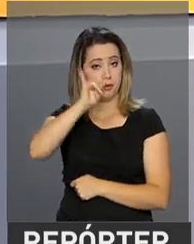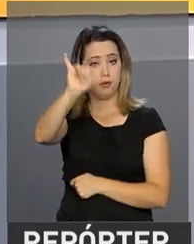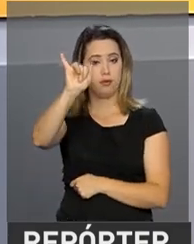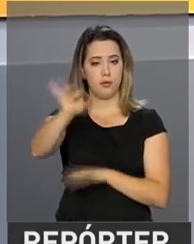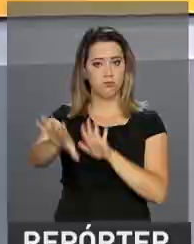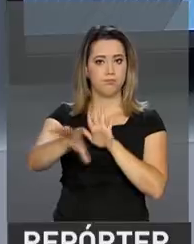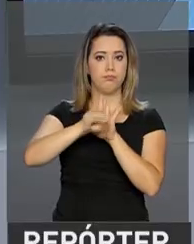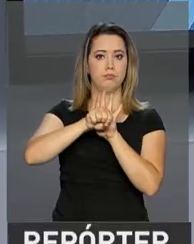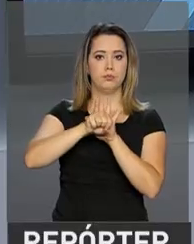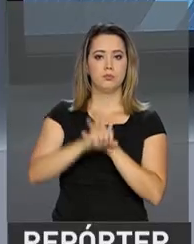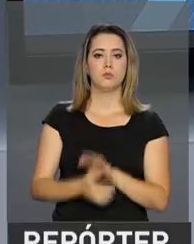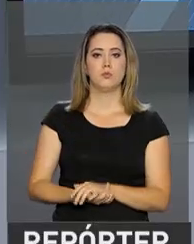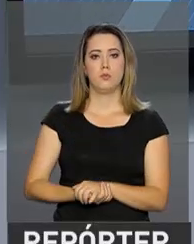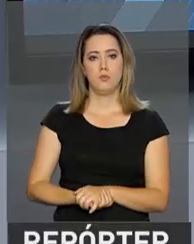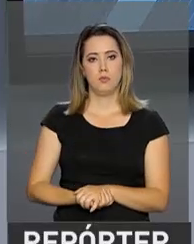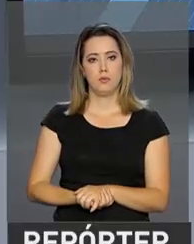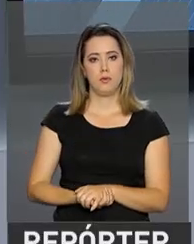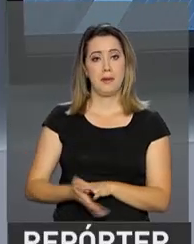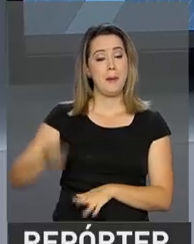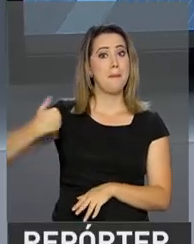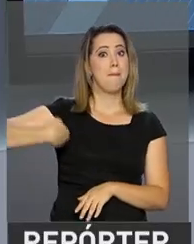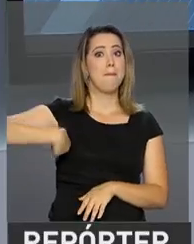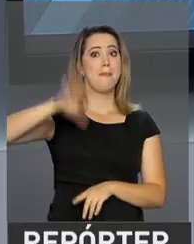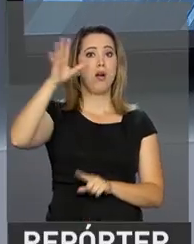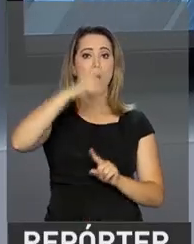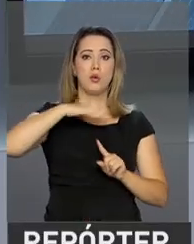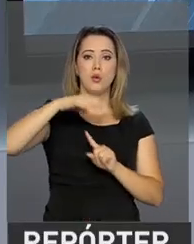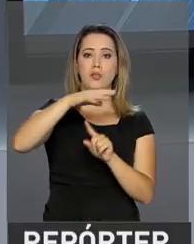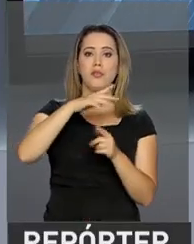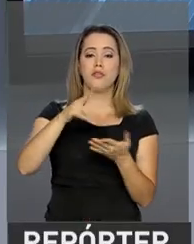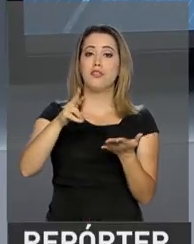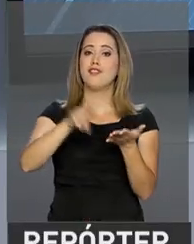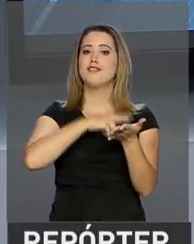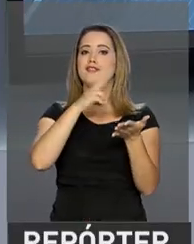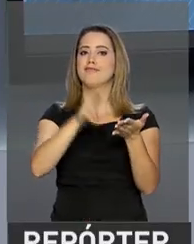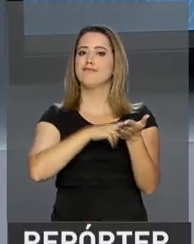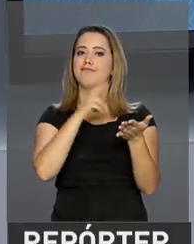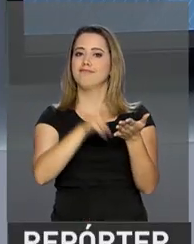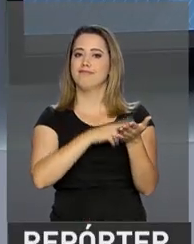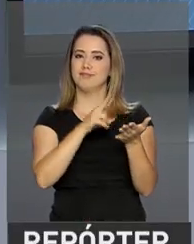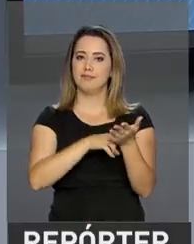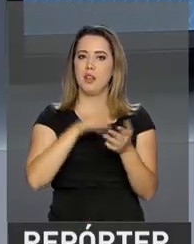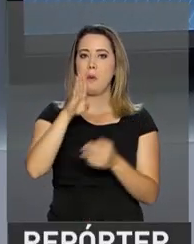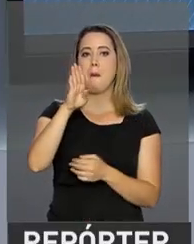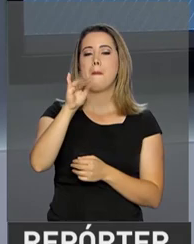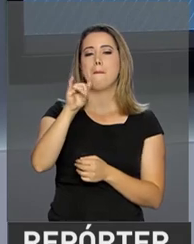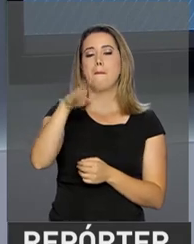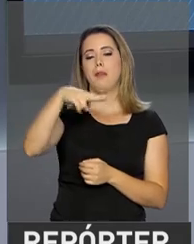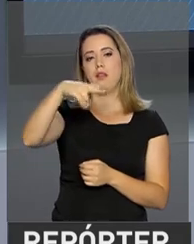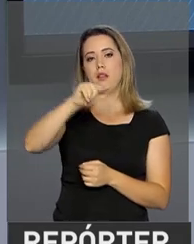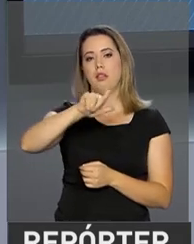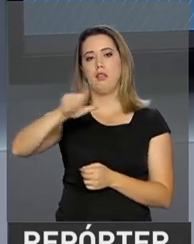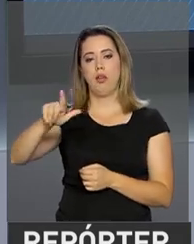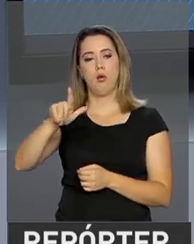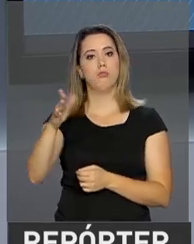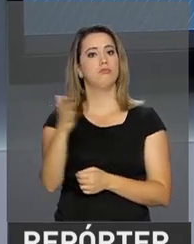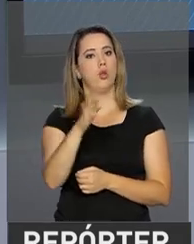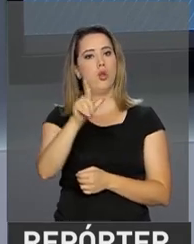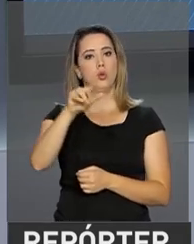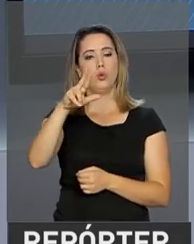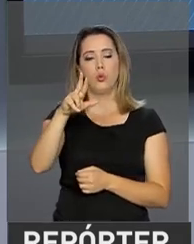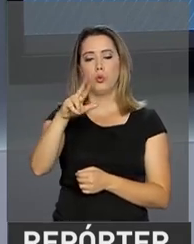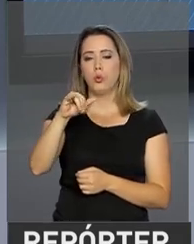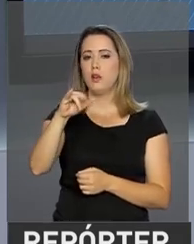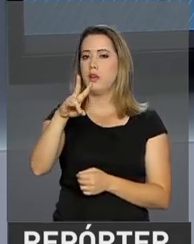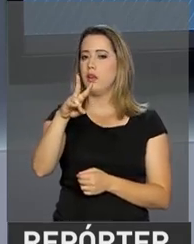transmissão. A maior feira literária do país, a Bienal do Livro, quer aproximar os leitores dos autores. Na edição